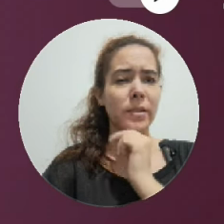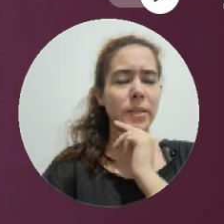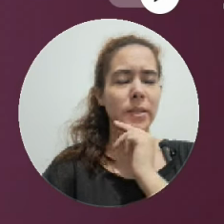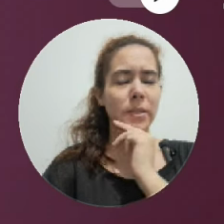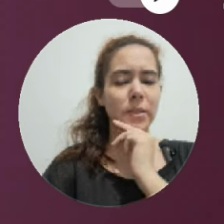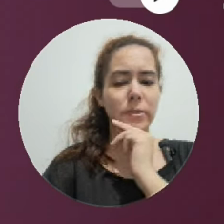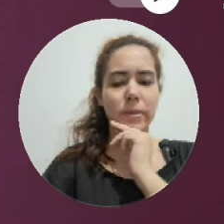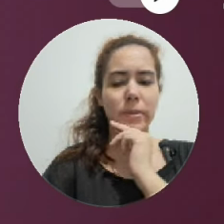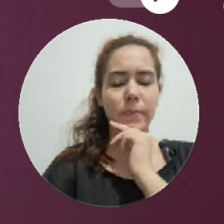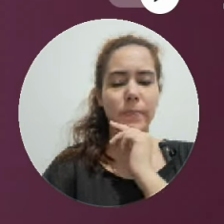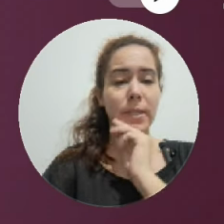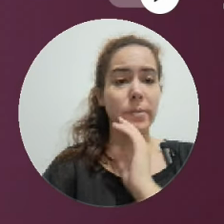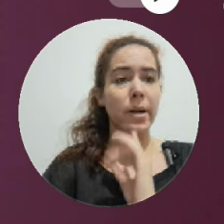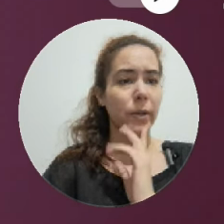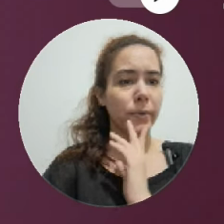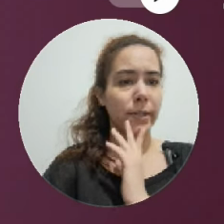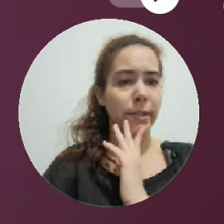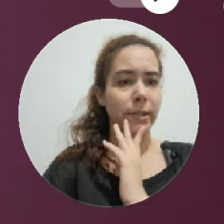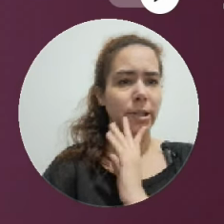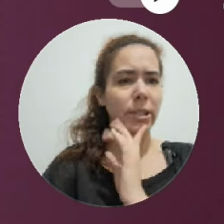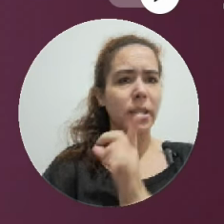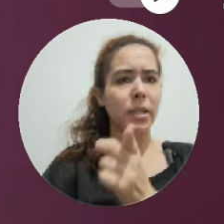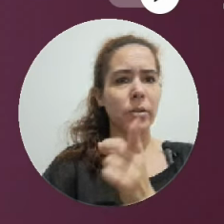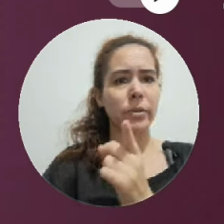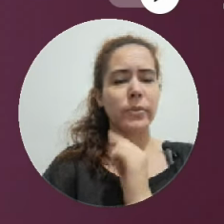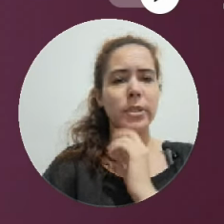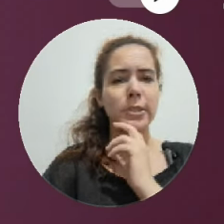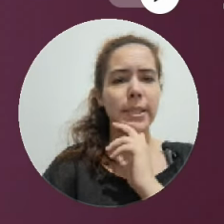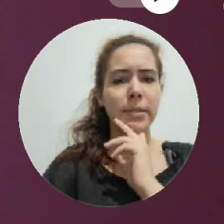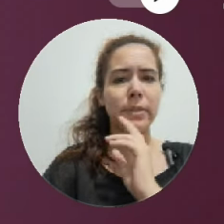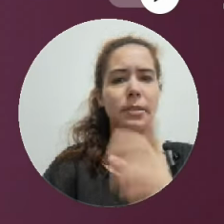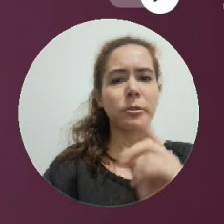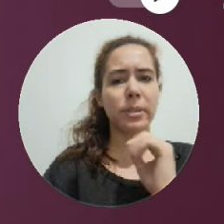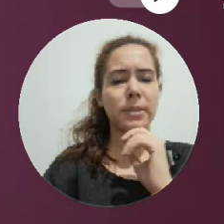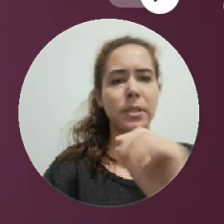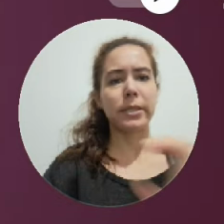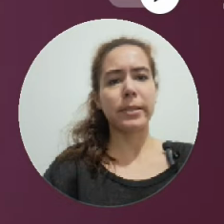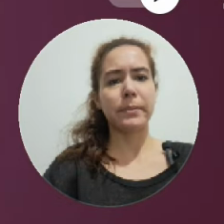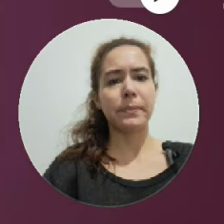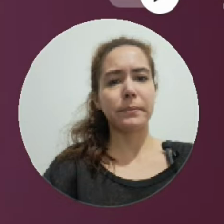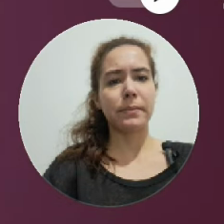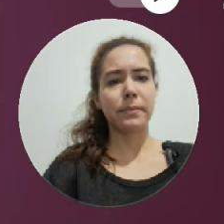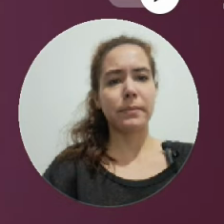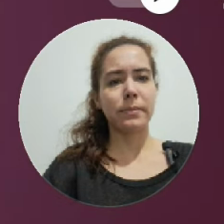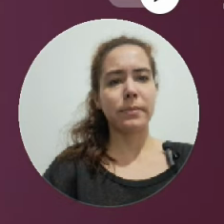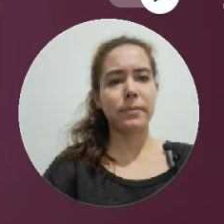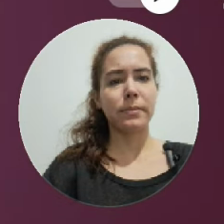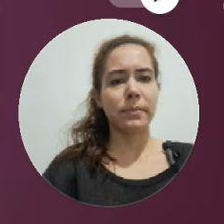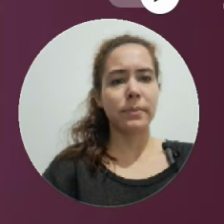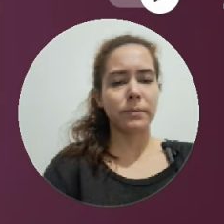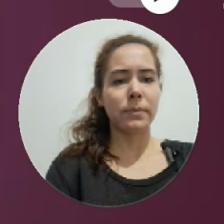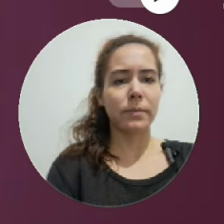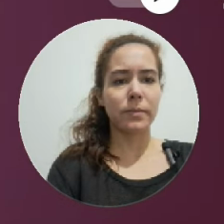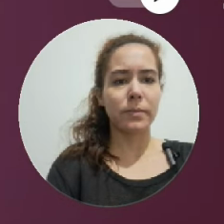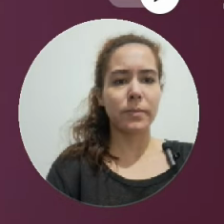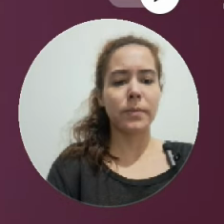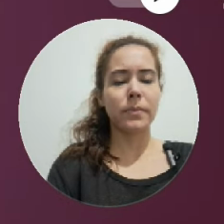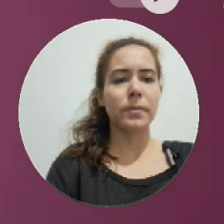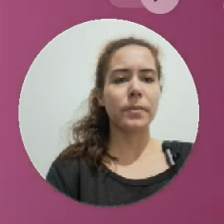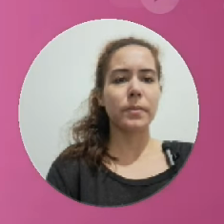já vi de Ismael, né? Eu vi o vídeo dele falando sobre essa menina. Ela postou muita